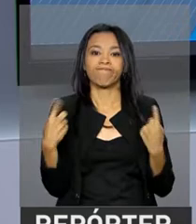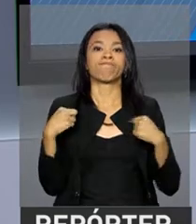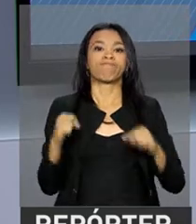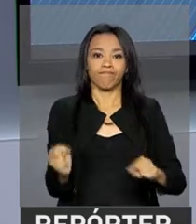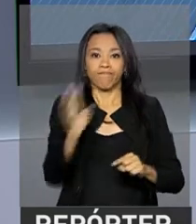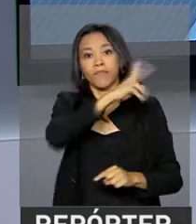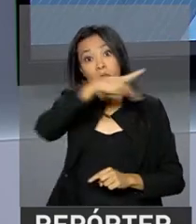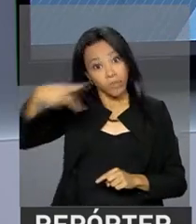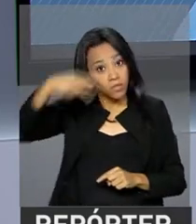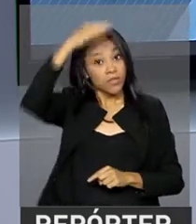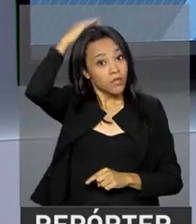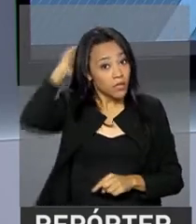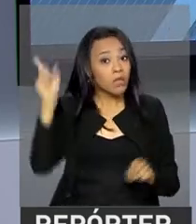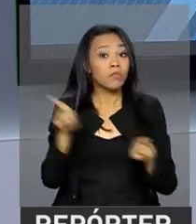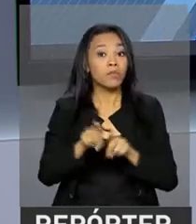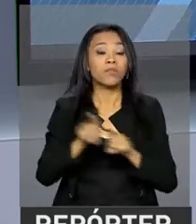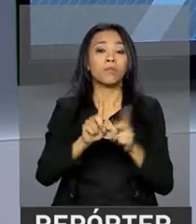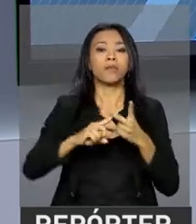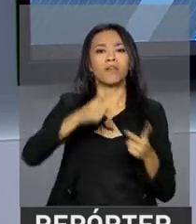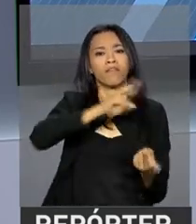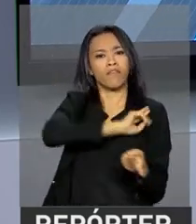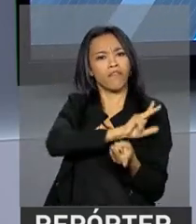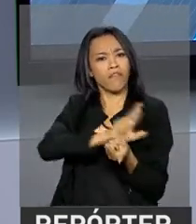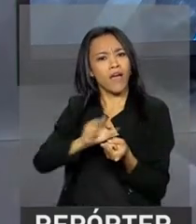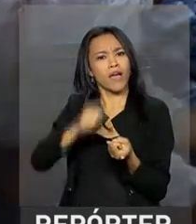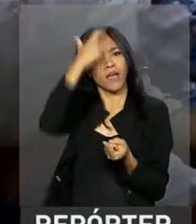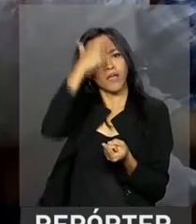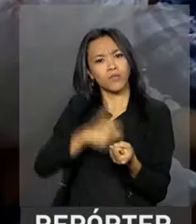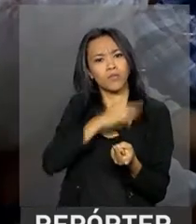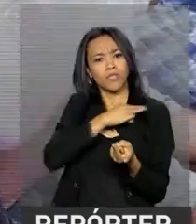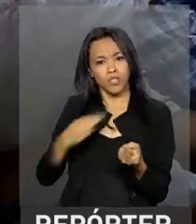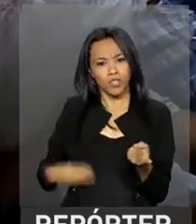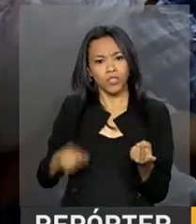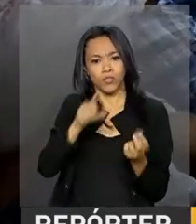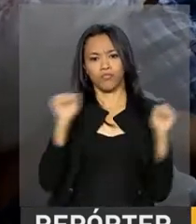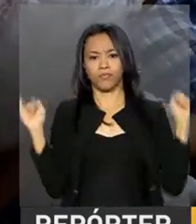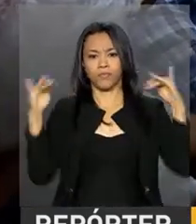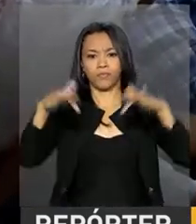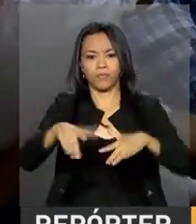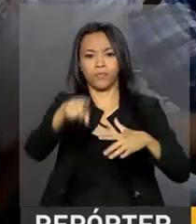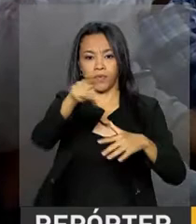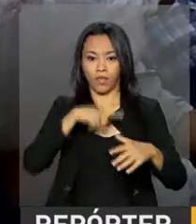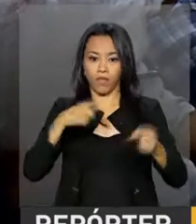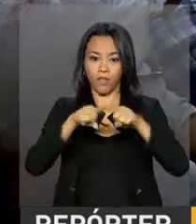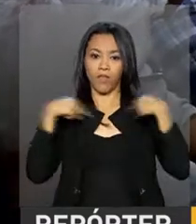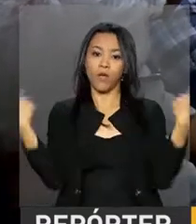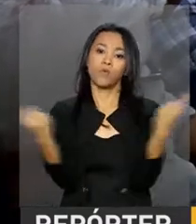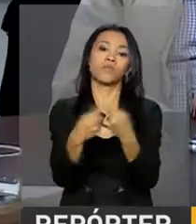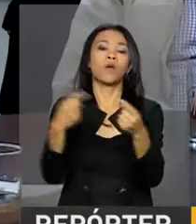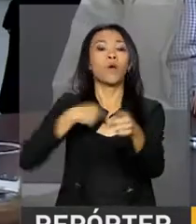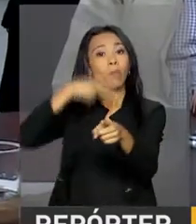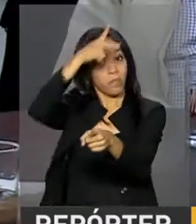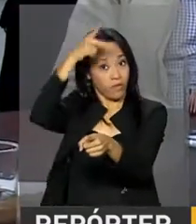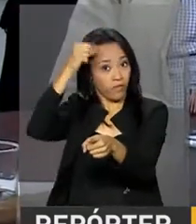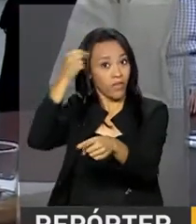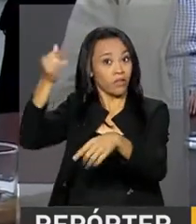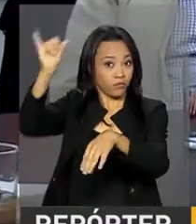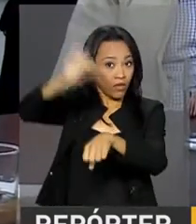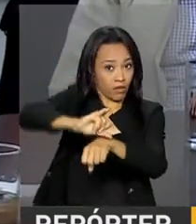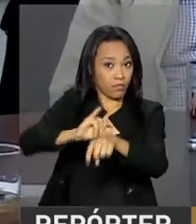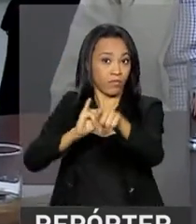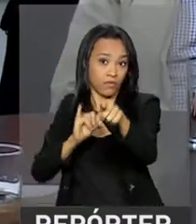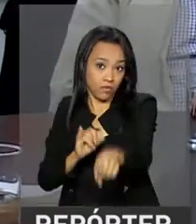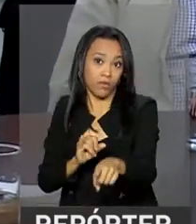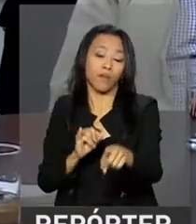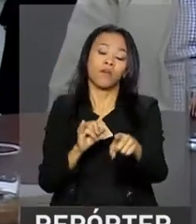e ministros se reuniram com o governador de alagoas renan filho e com o prefeito de maceió rui palmeira